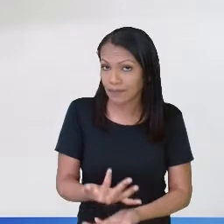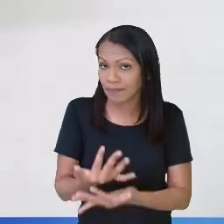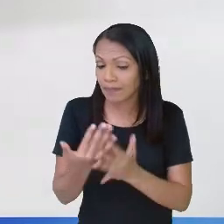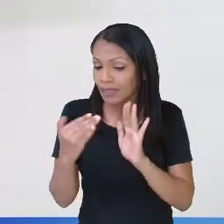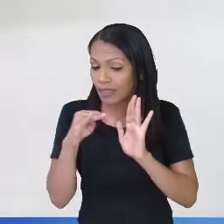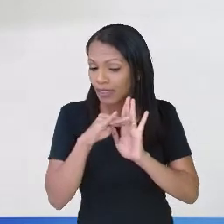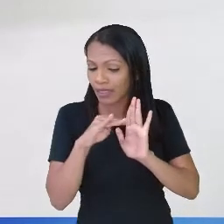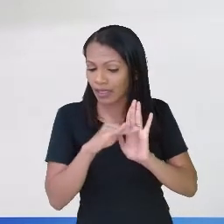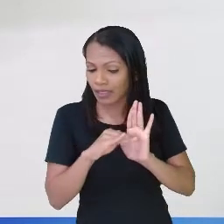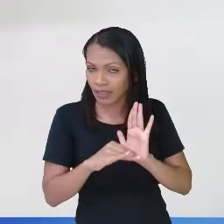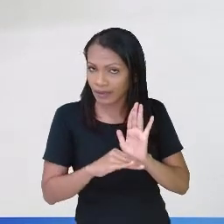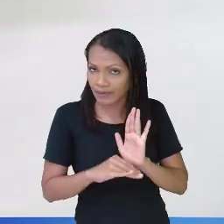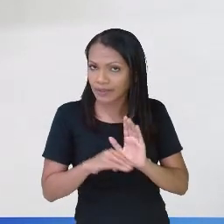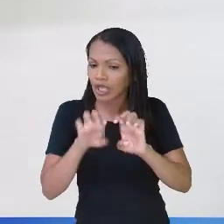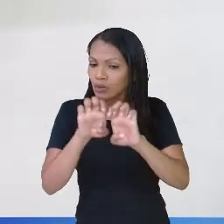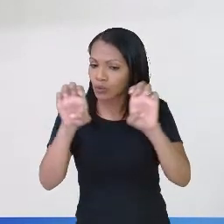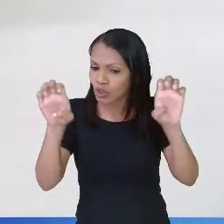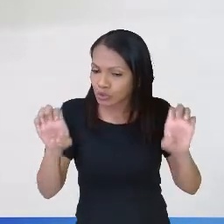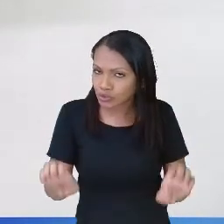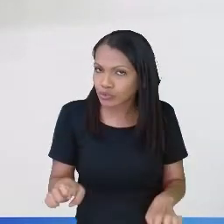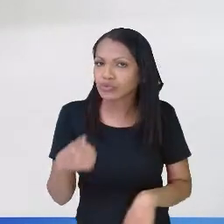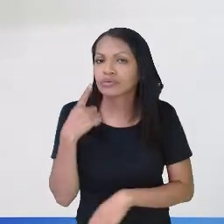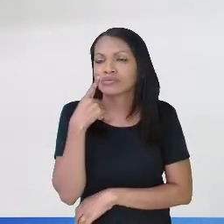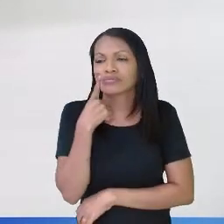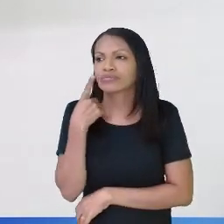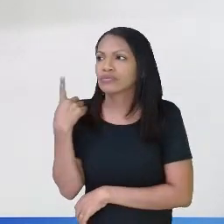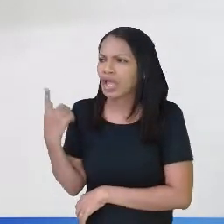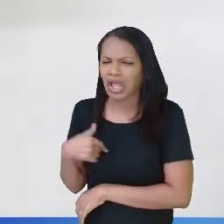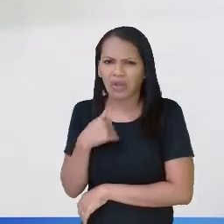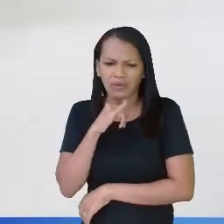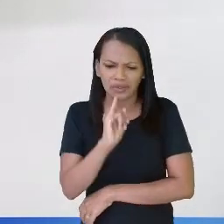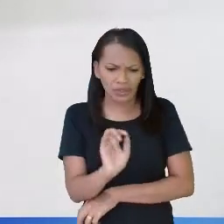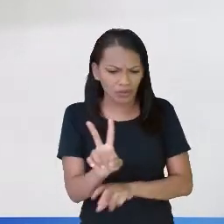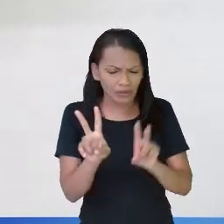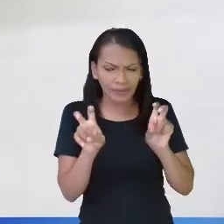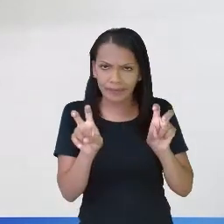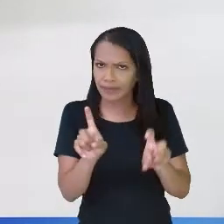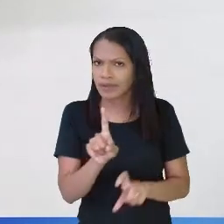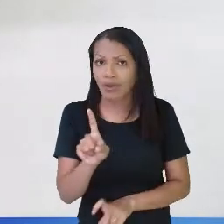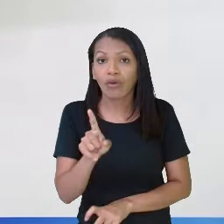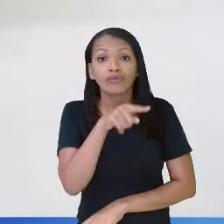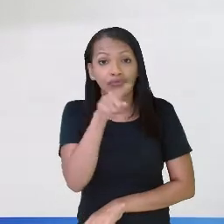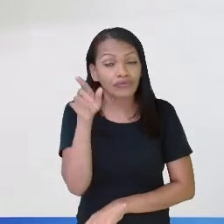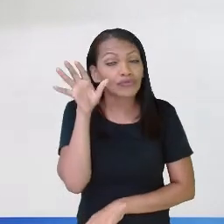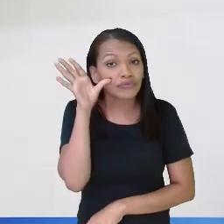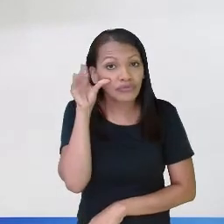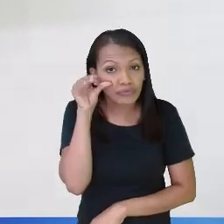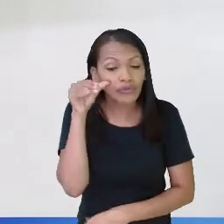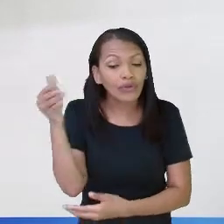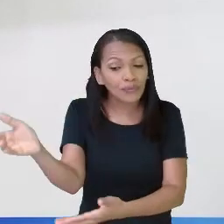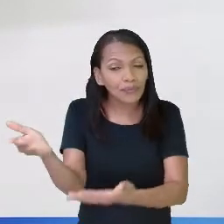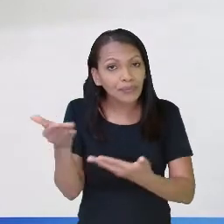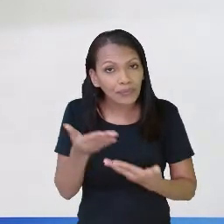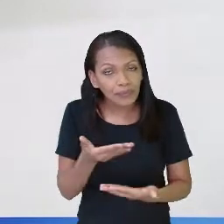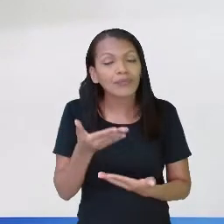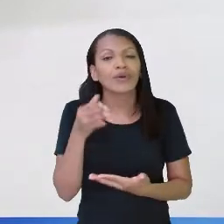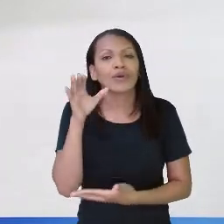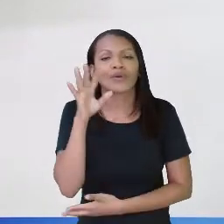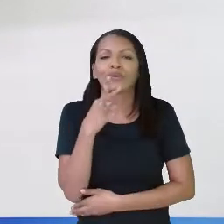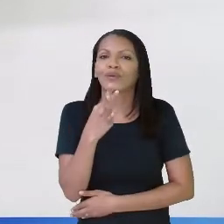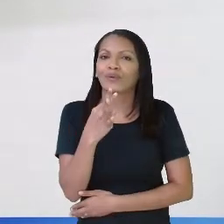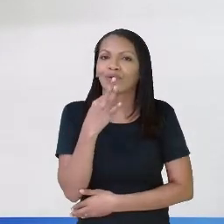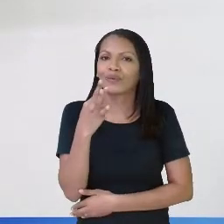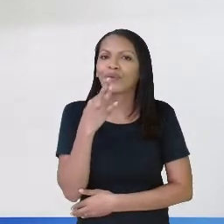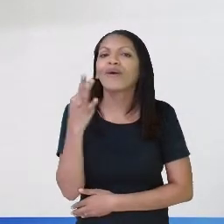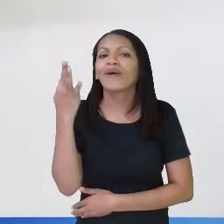aula muito legal, quando eu vou dizer o tema, para você ficar curioso e nos assistir amanhã. Mas já te convido para conhecer amanhã um tipo de